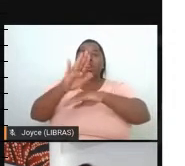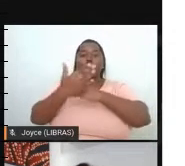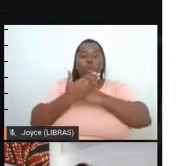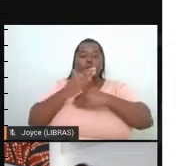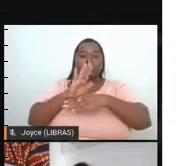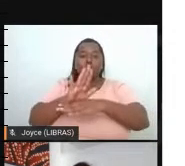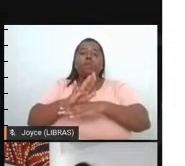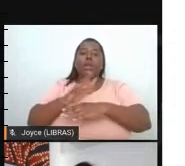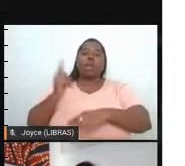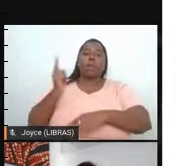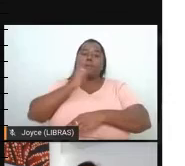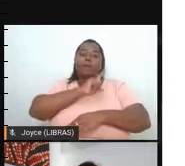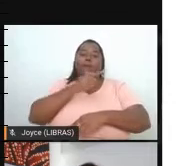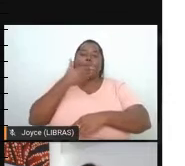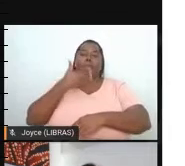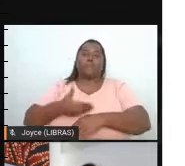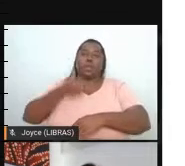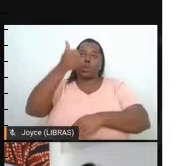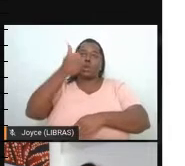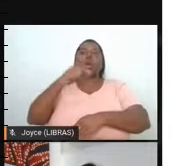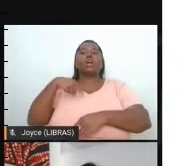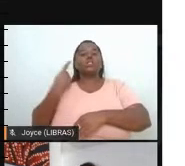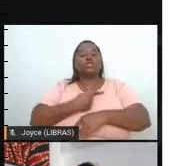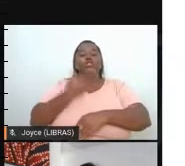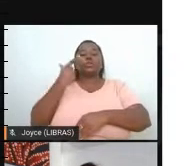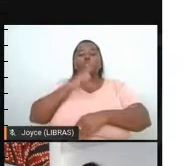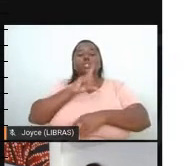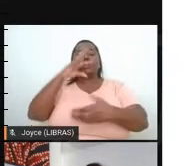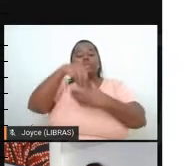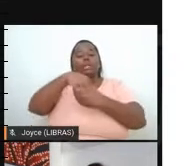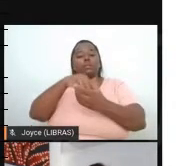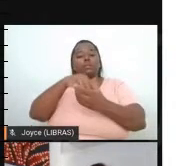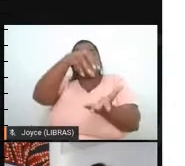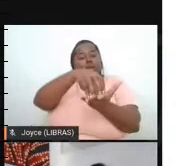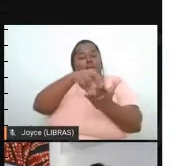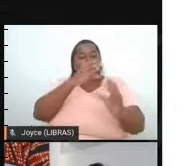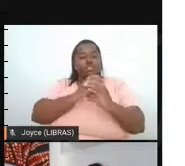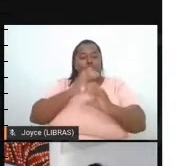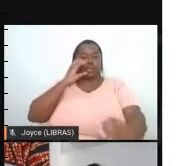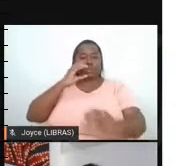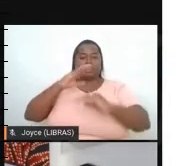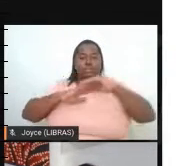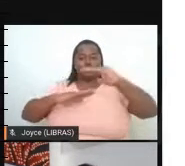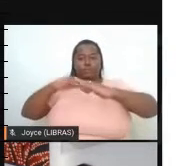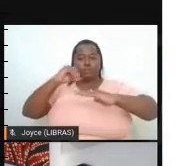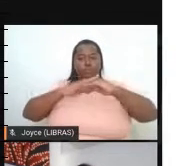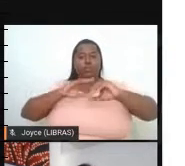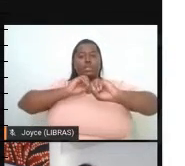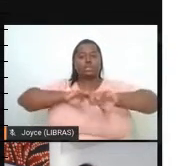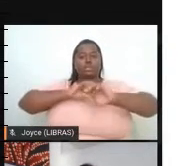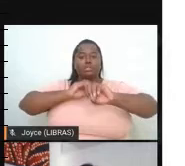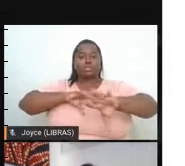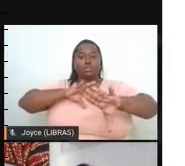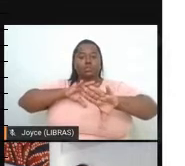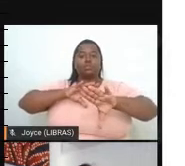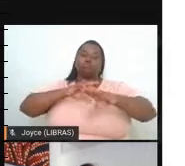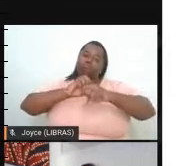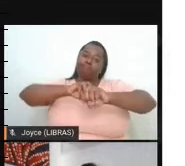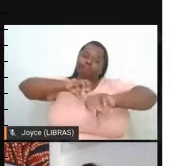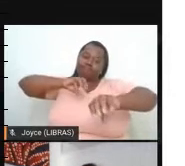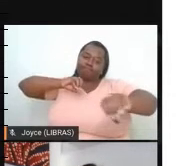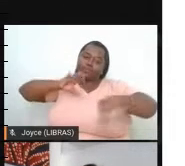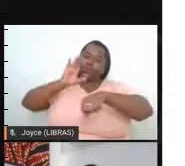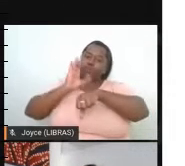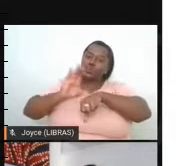algum grupo de alguns professores dentro do Departamento de Engenharia Civil, pelo menos no ensino EAD no curso de Engenharia Ambiental.